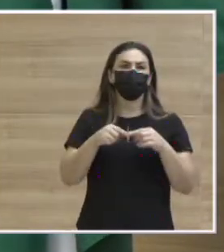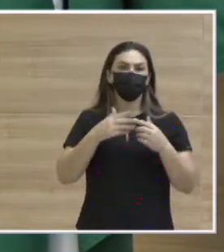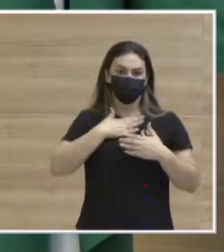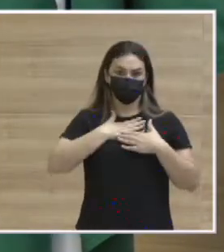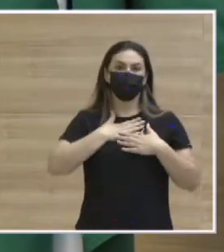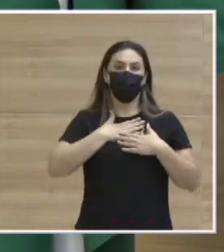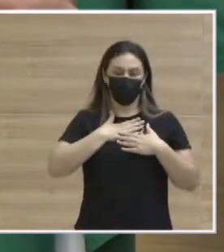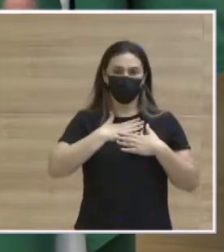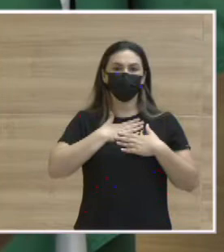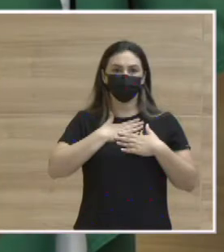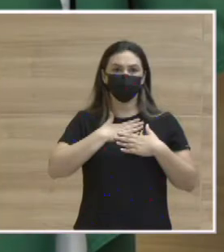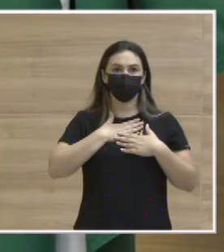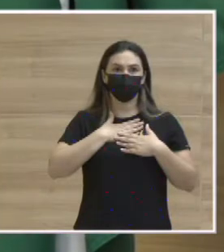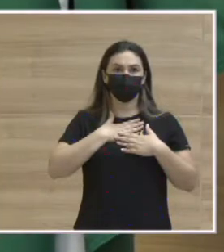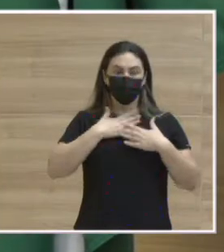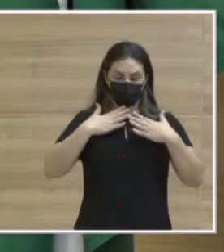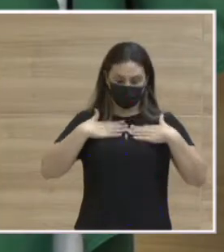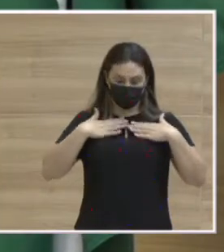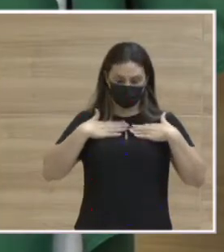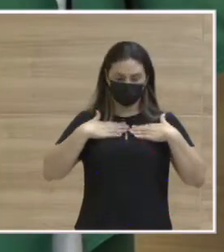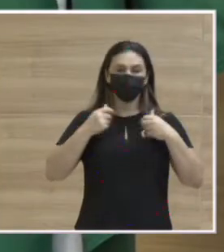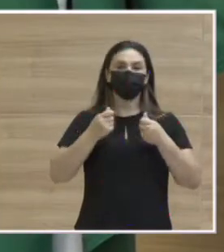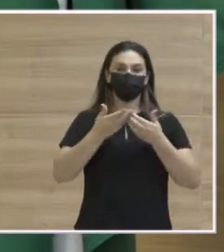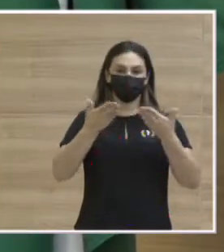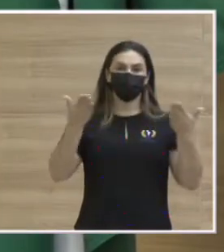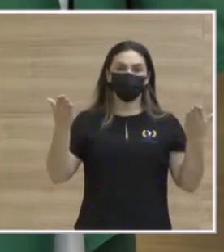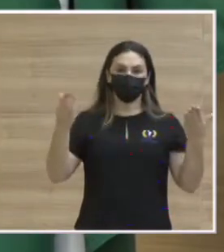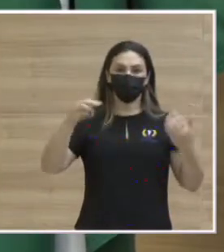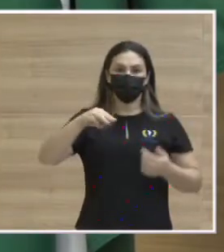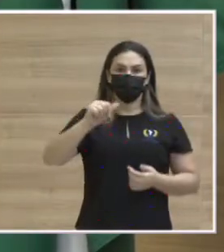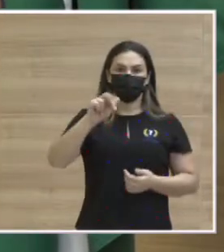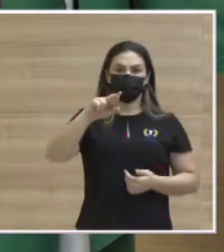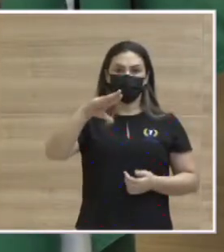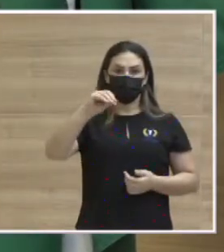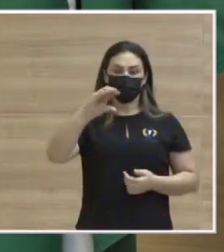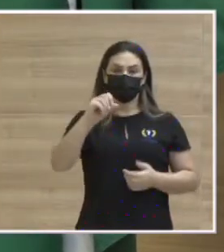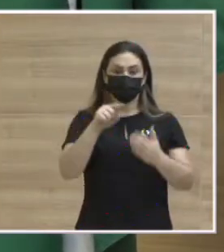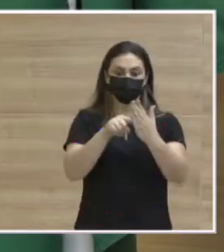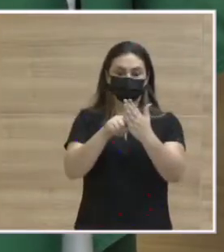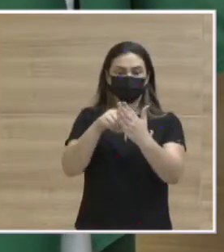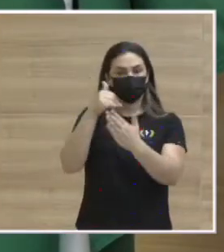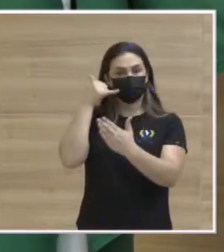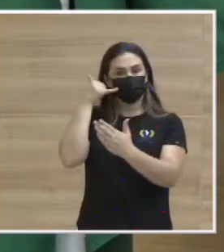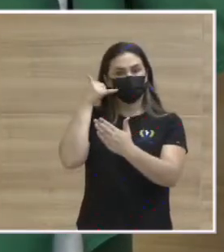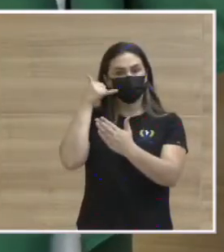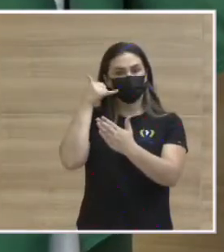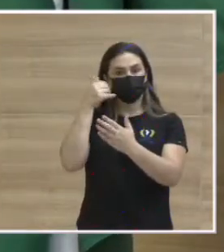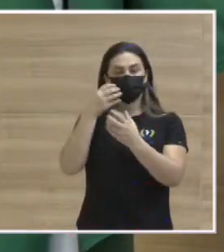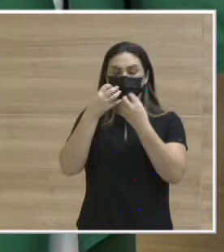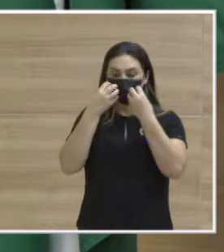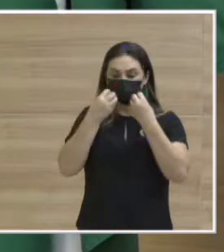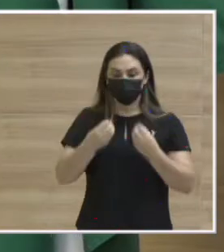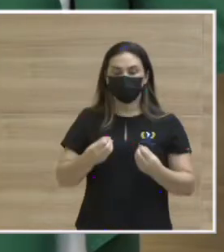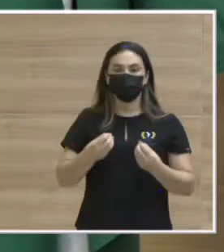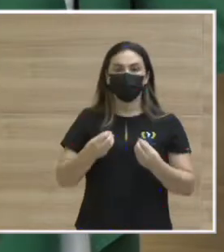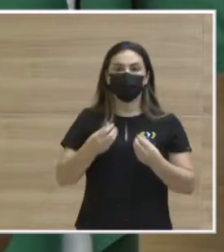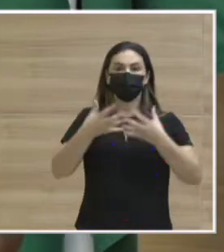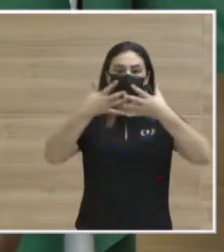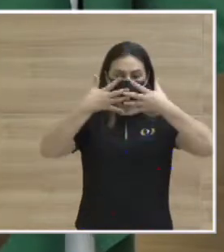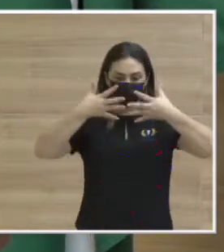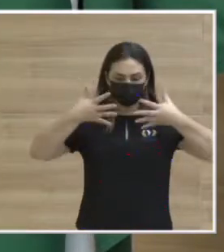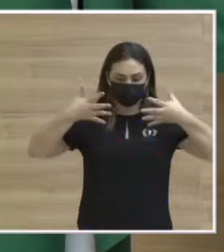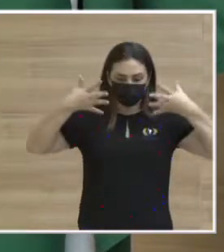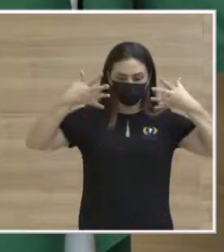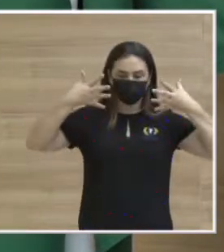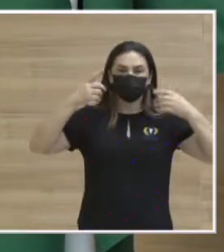Então, hoje a público, esta pessoa é Marcos Edgar Hirt. Até quero tirar a máscara para demonstrar